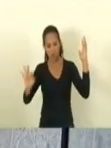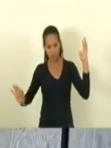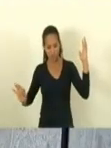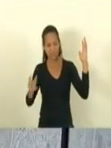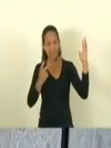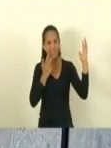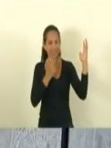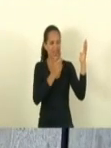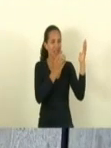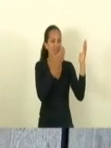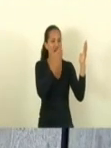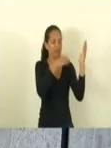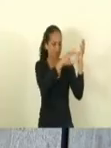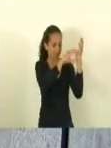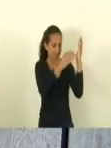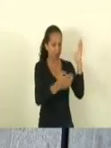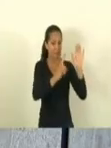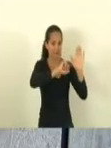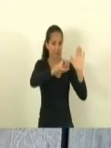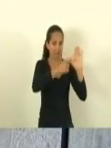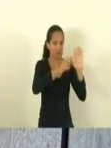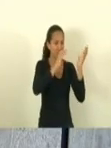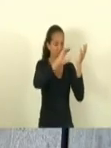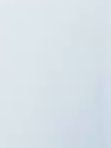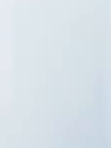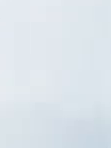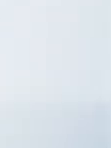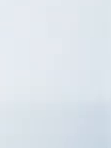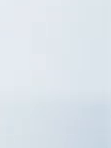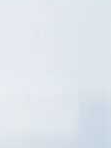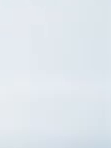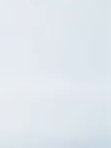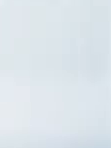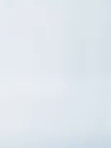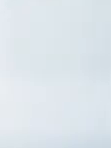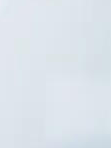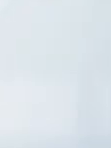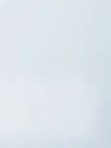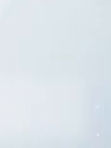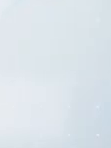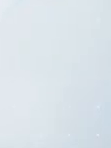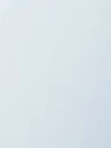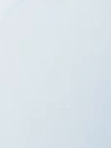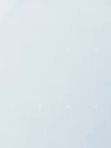Popular, o pedido de respeito para as pessoas com nanismo.